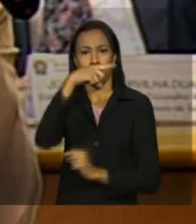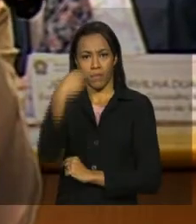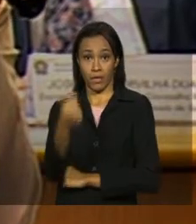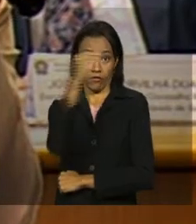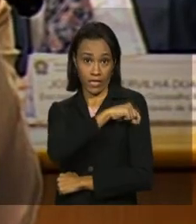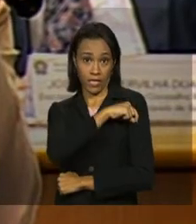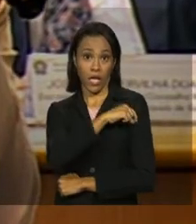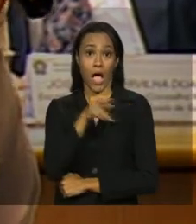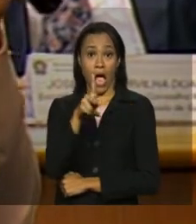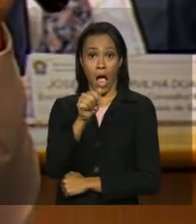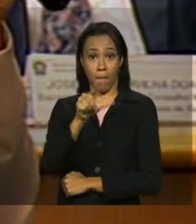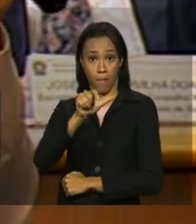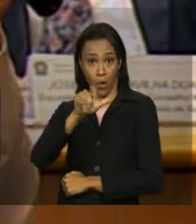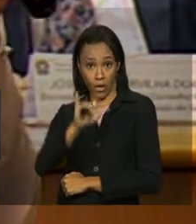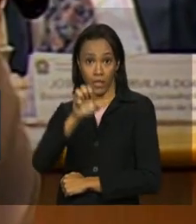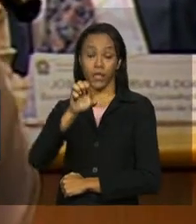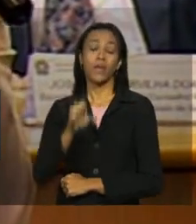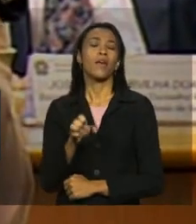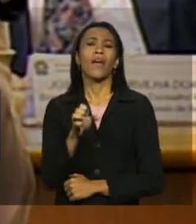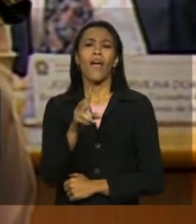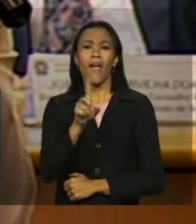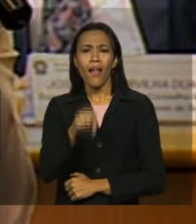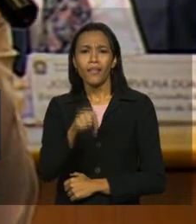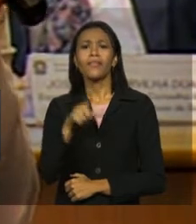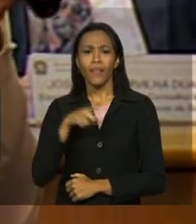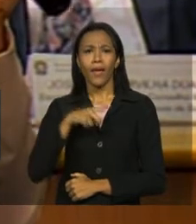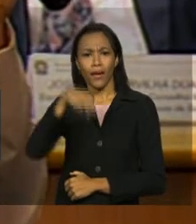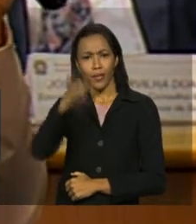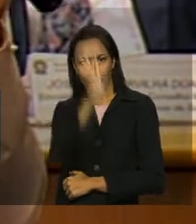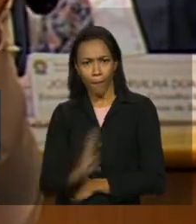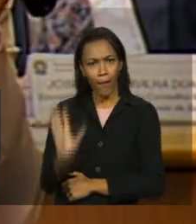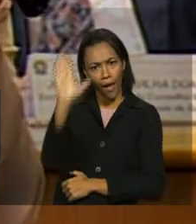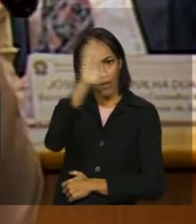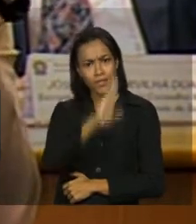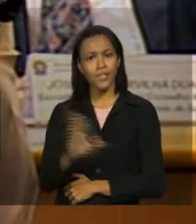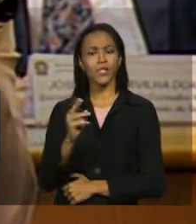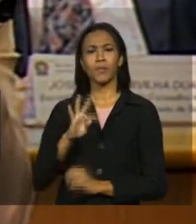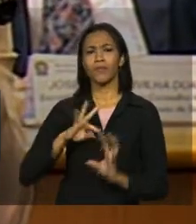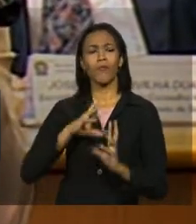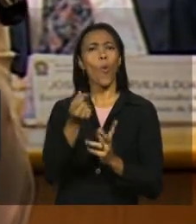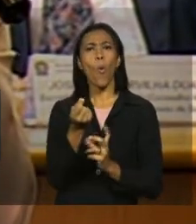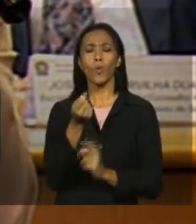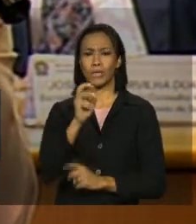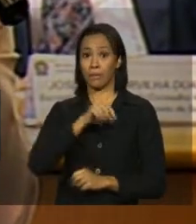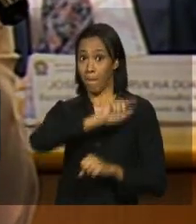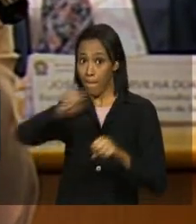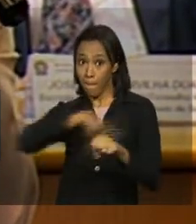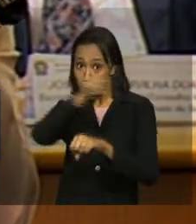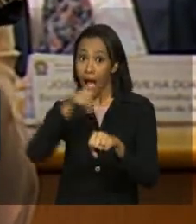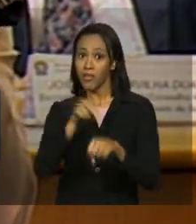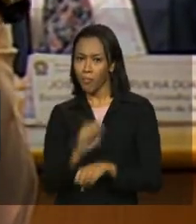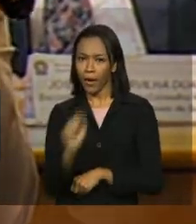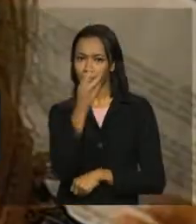poliomelite selvagem né ela ainda tem circulação é em três países em forma endêmica em alguns